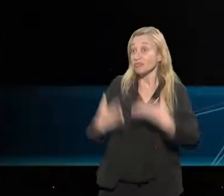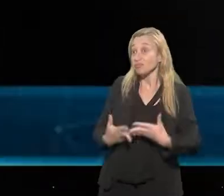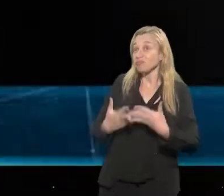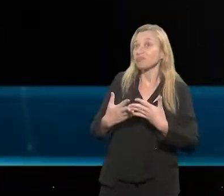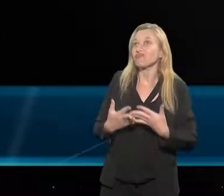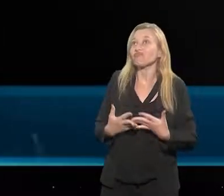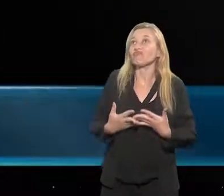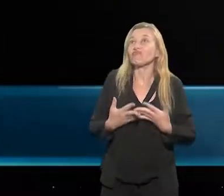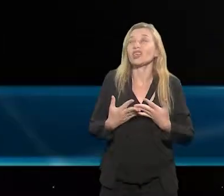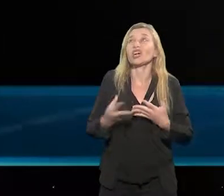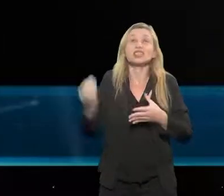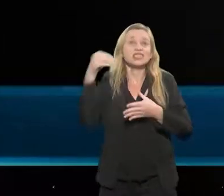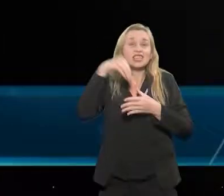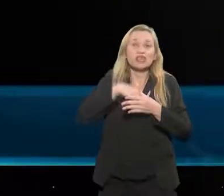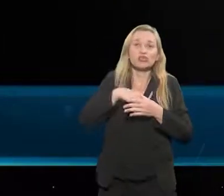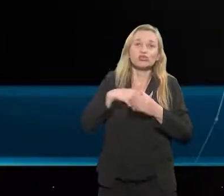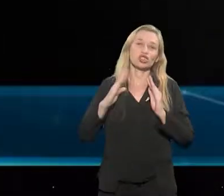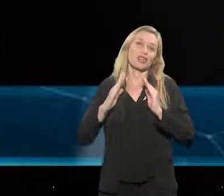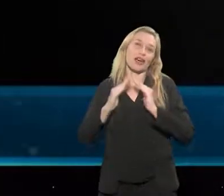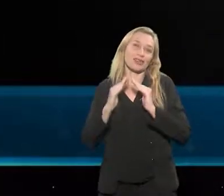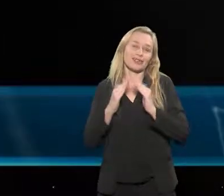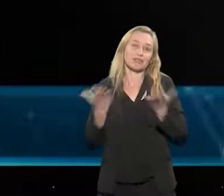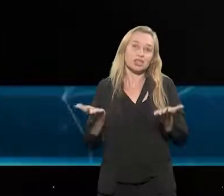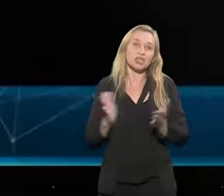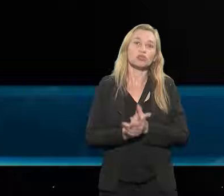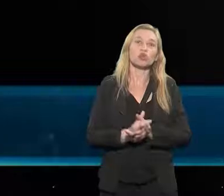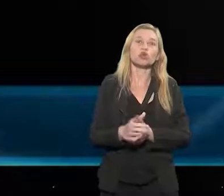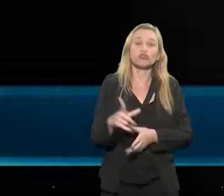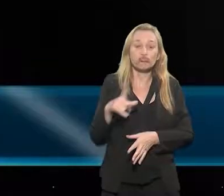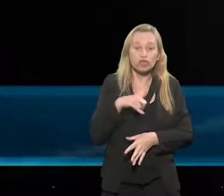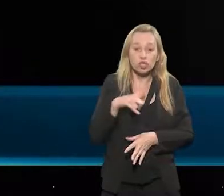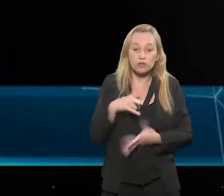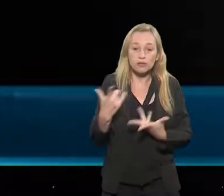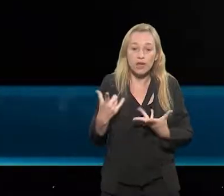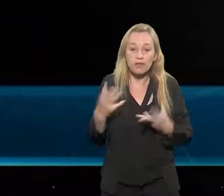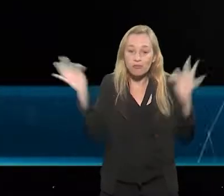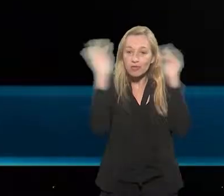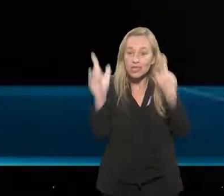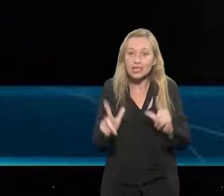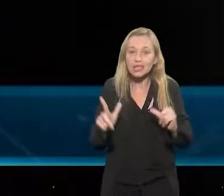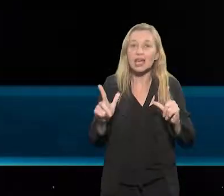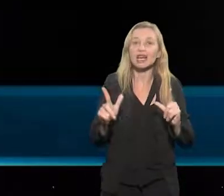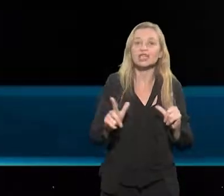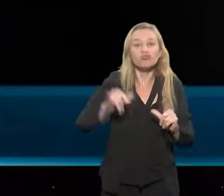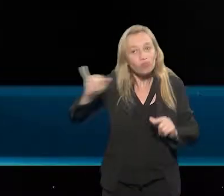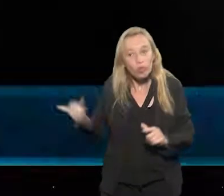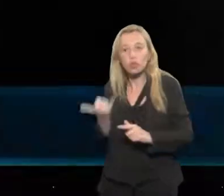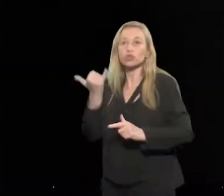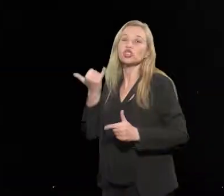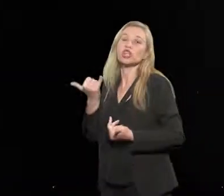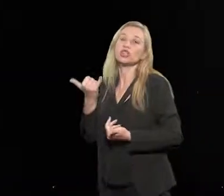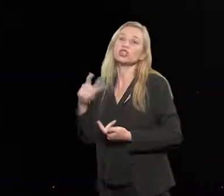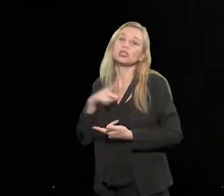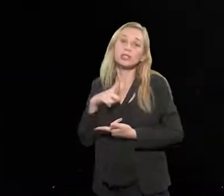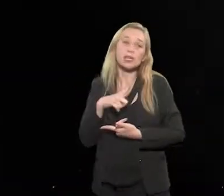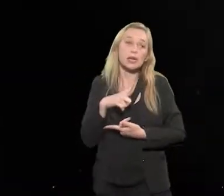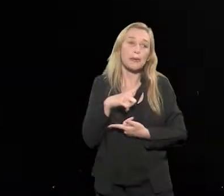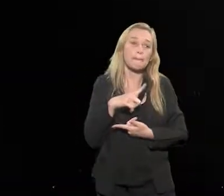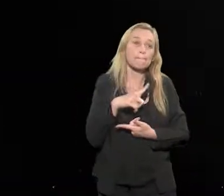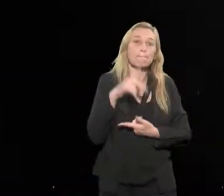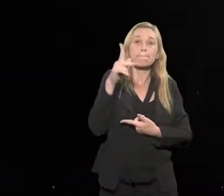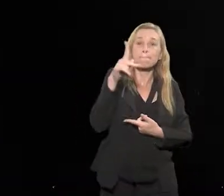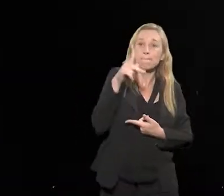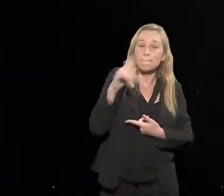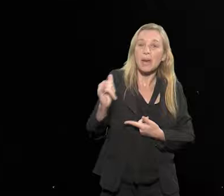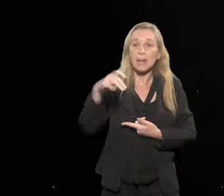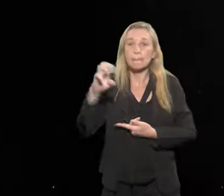que a explicação disso vem dentro de casa mesmo, assim. Eu tive a felicidade e o privilégio de